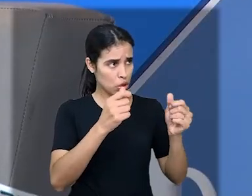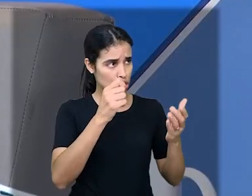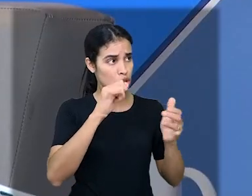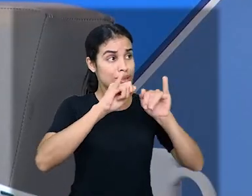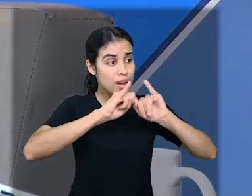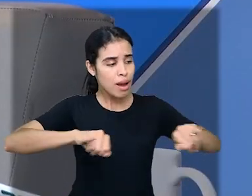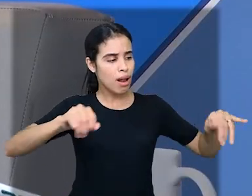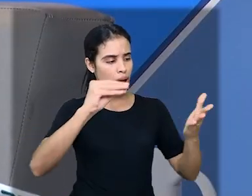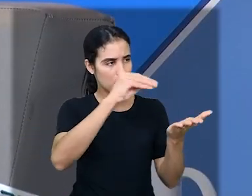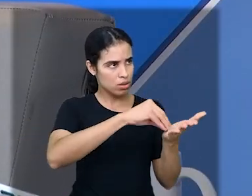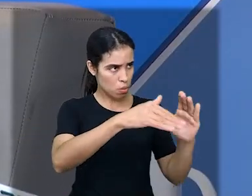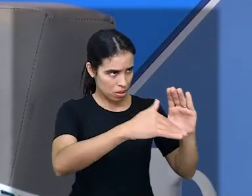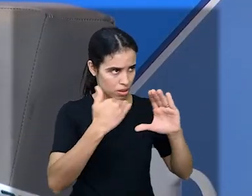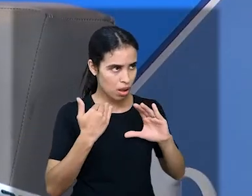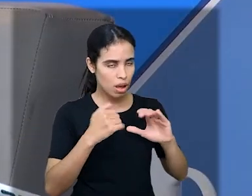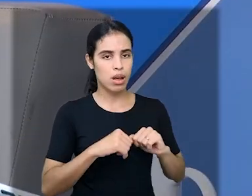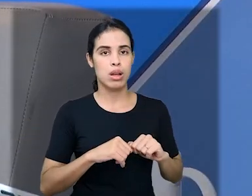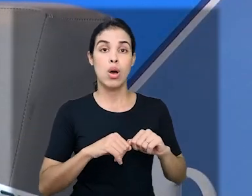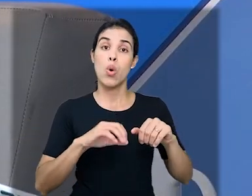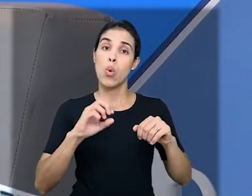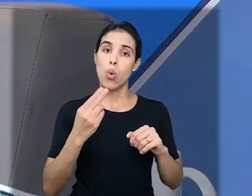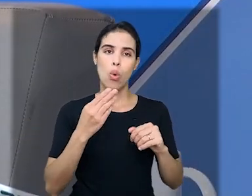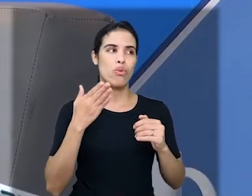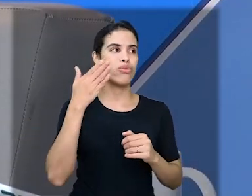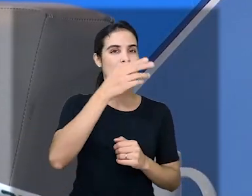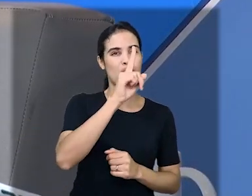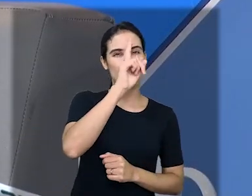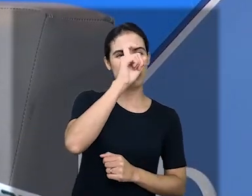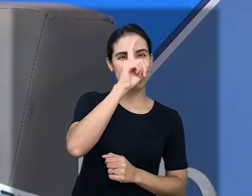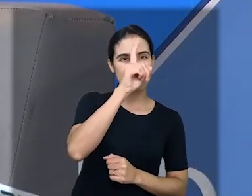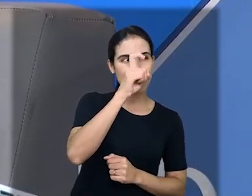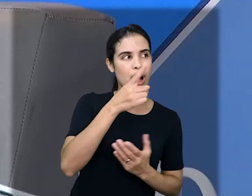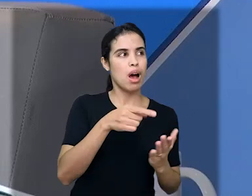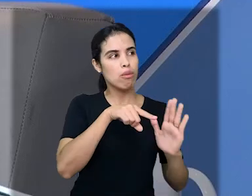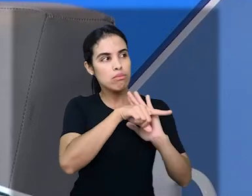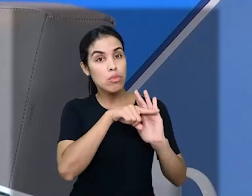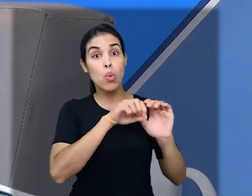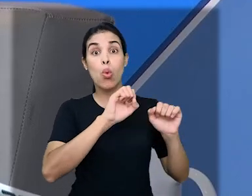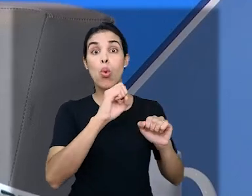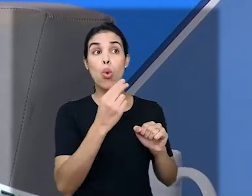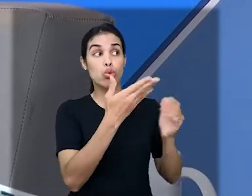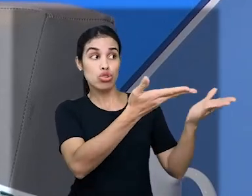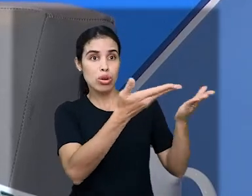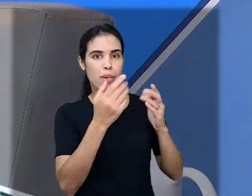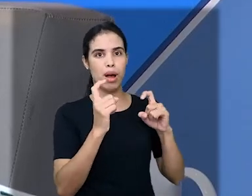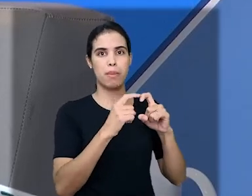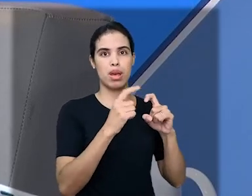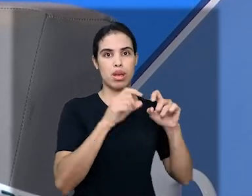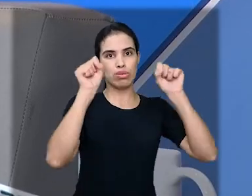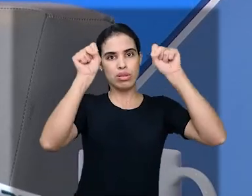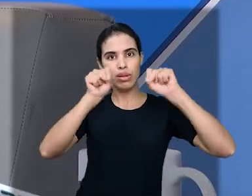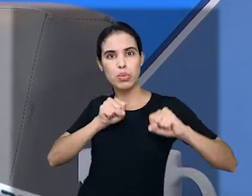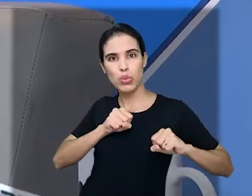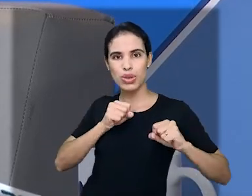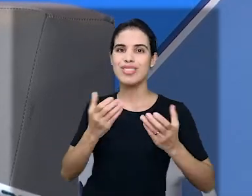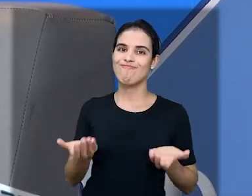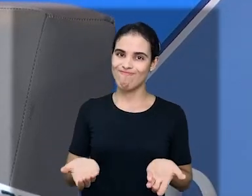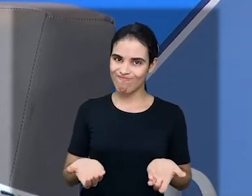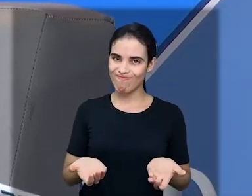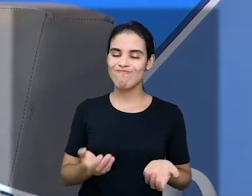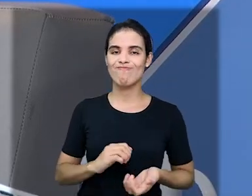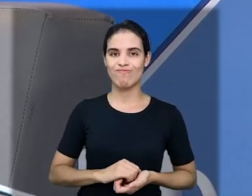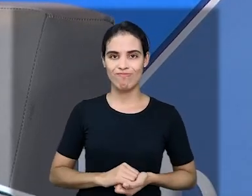se não consegue achar o médico, tem que ir naquela instituição de saúde ou, às vezes, intimar o médico para ser testemunha no processo. Então,